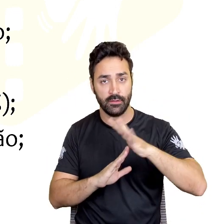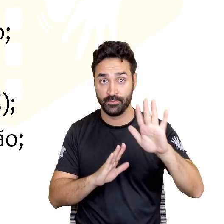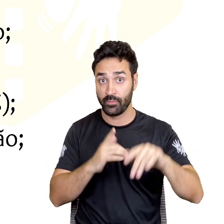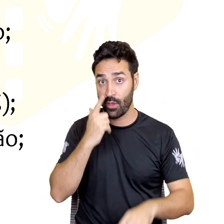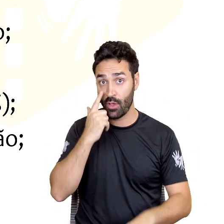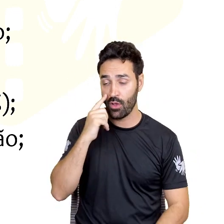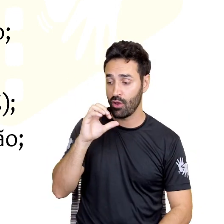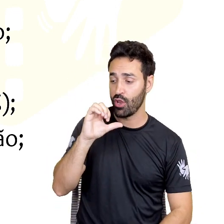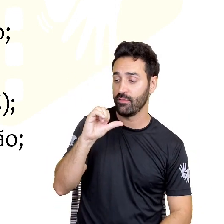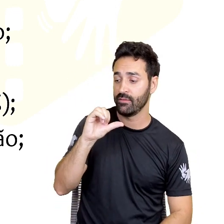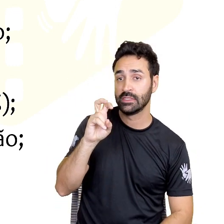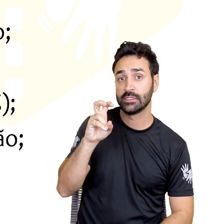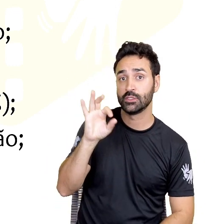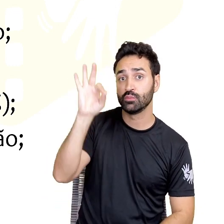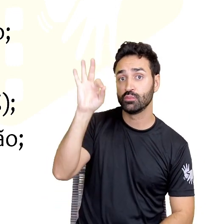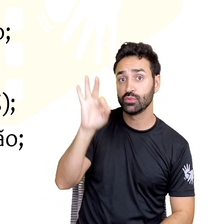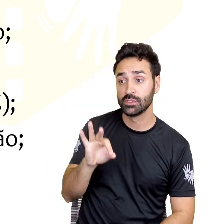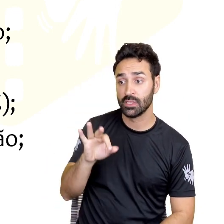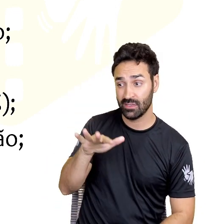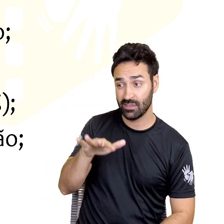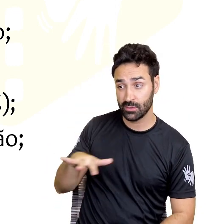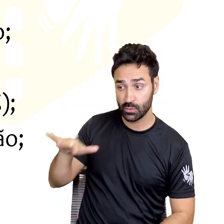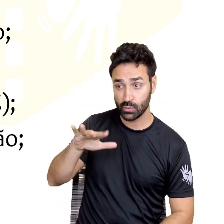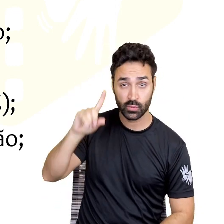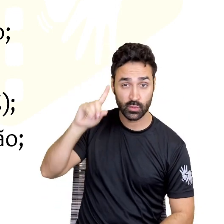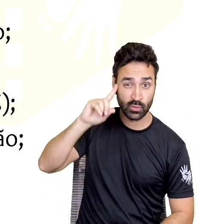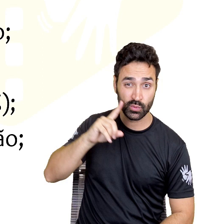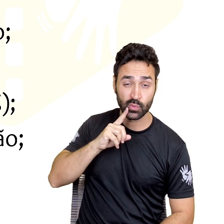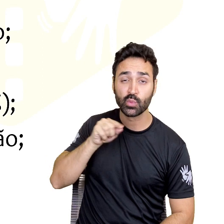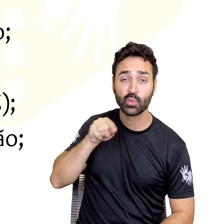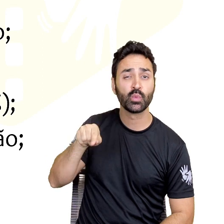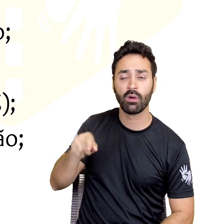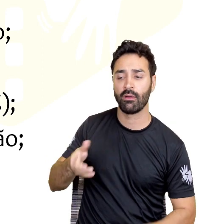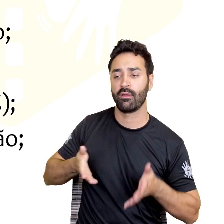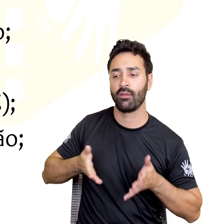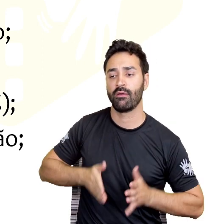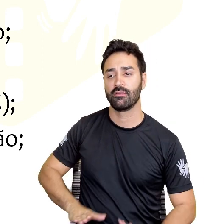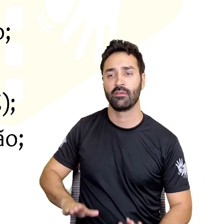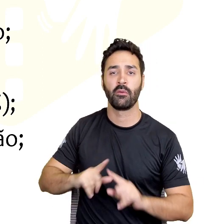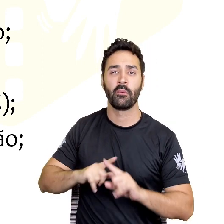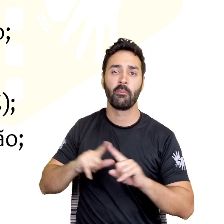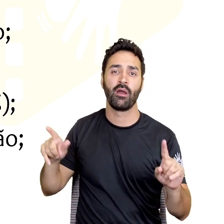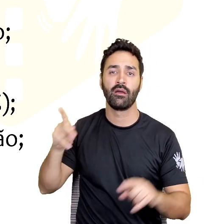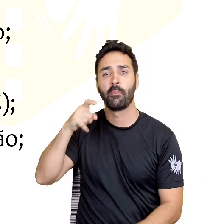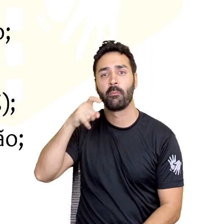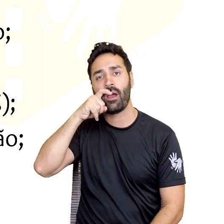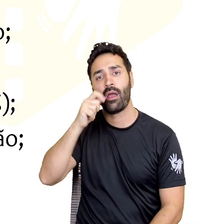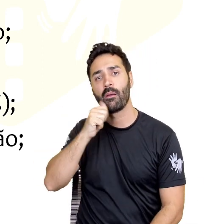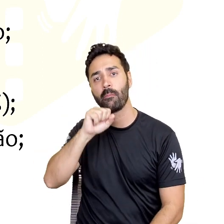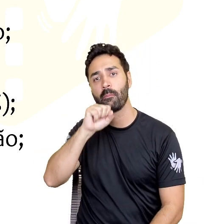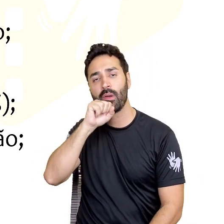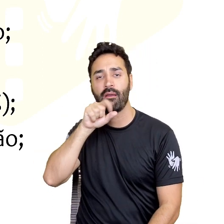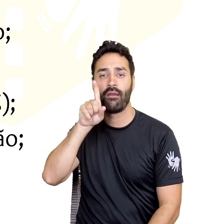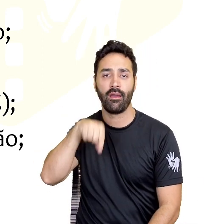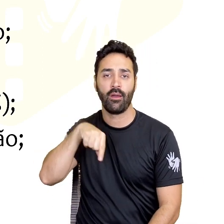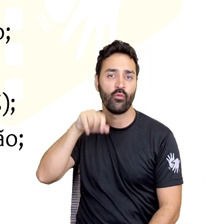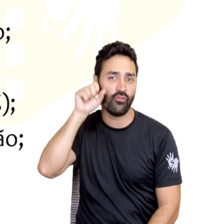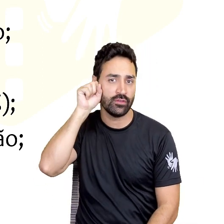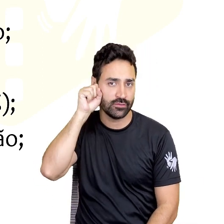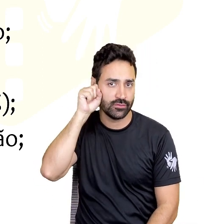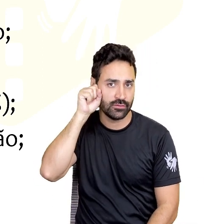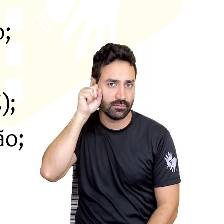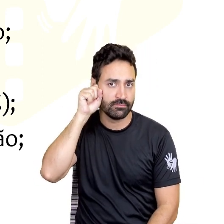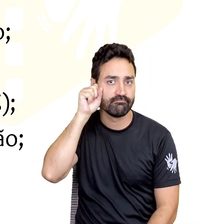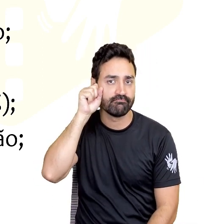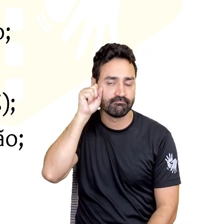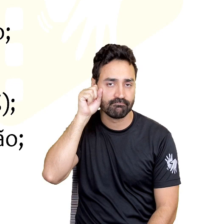95% das pessoas surdas nascem em famílias de pais ouvintes. Ou seja, a grande maioria